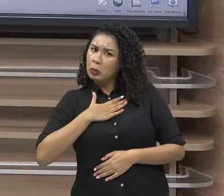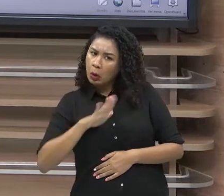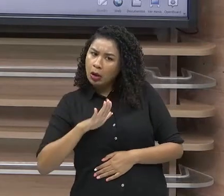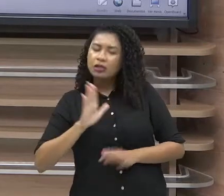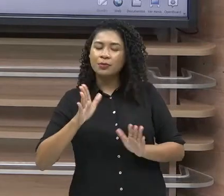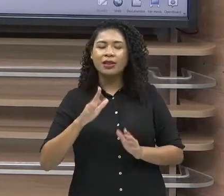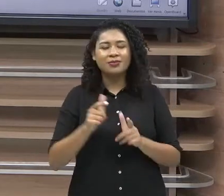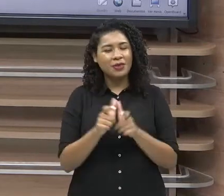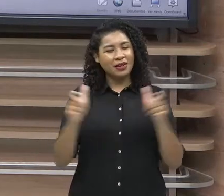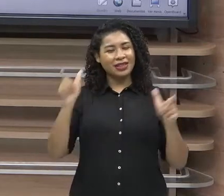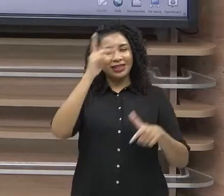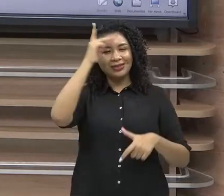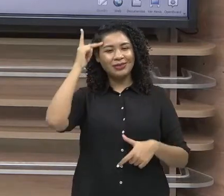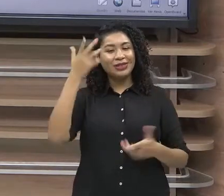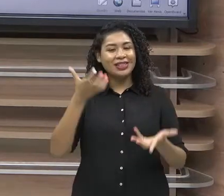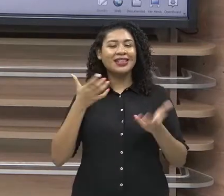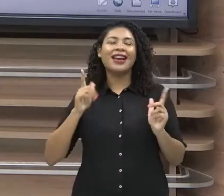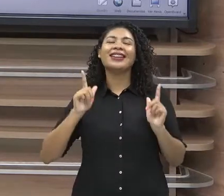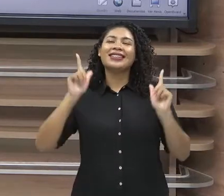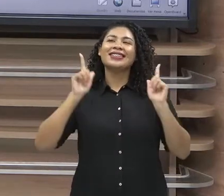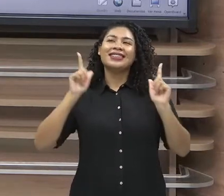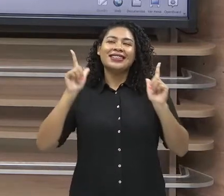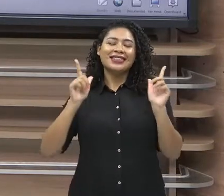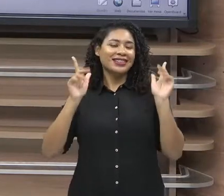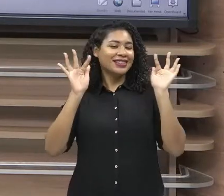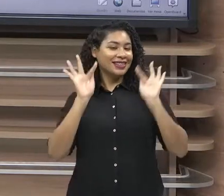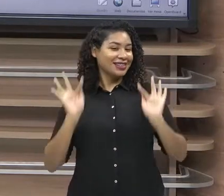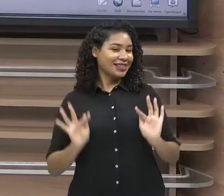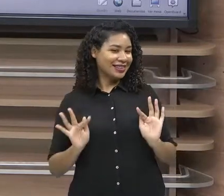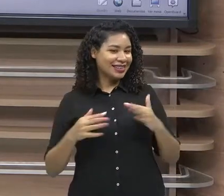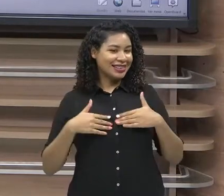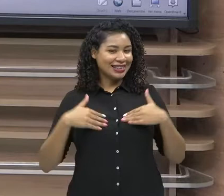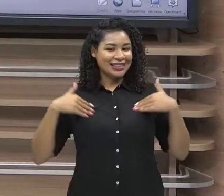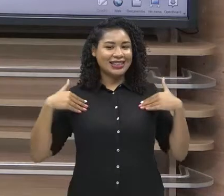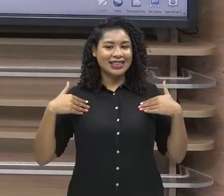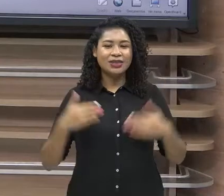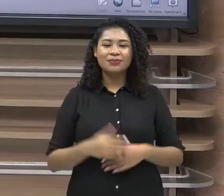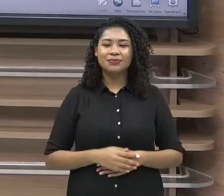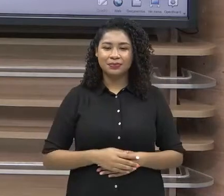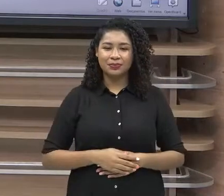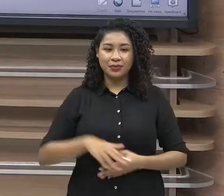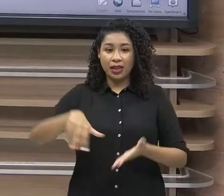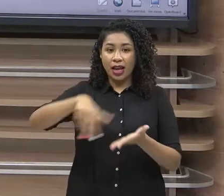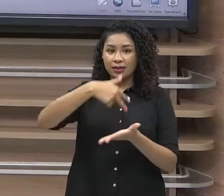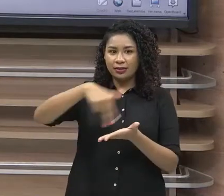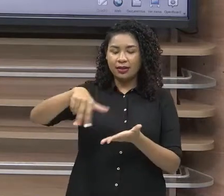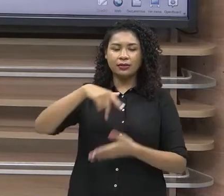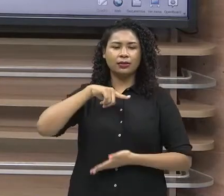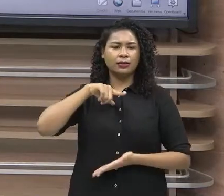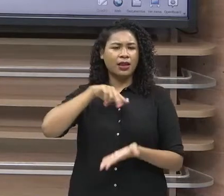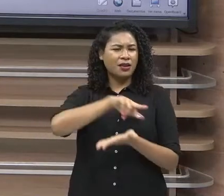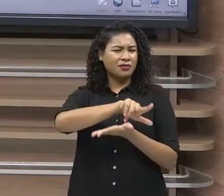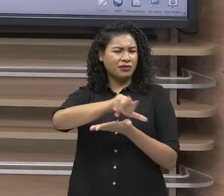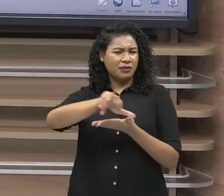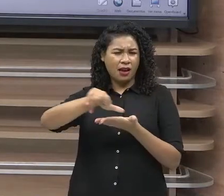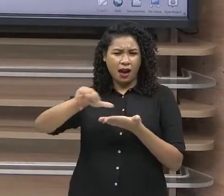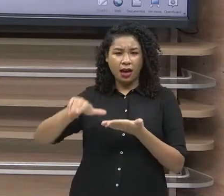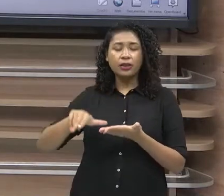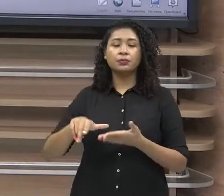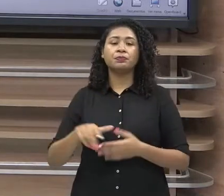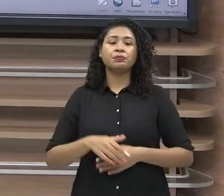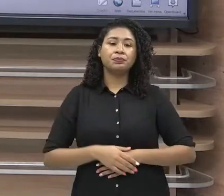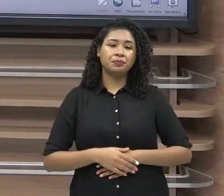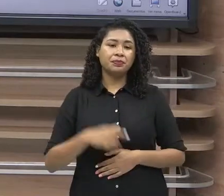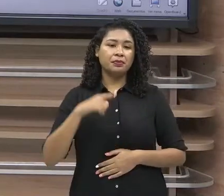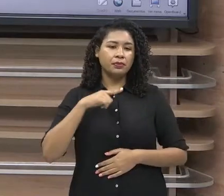dançam para se divertir. Então, a dança ela tem várias funções, ela existe desde os primórdios,